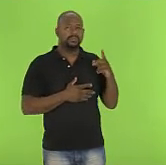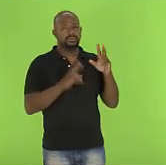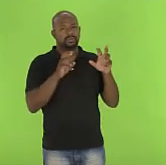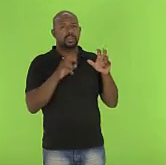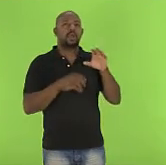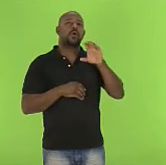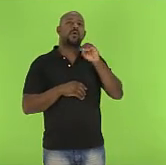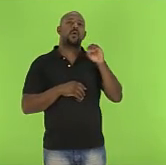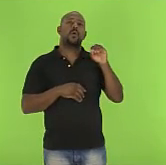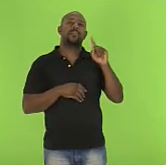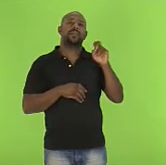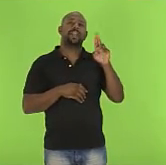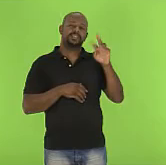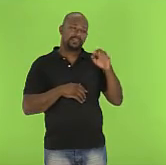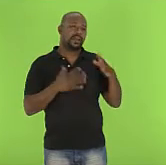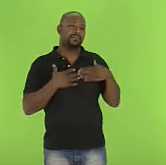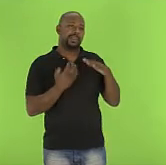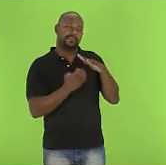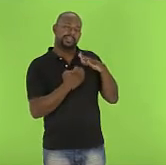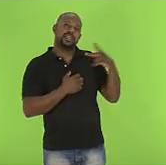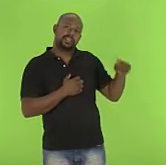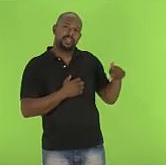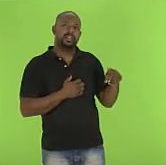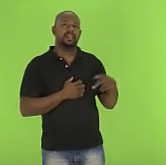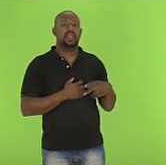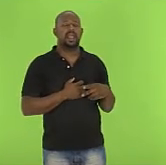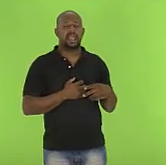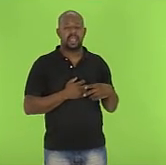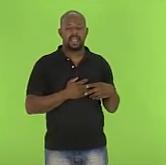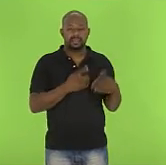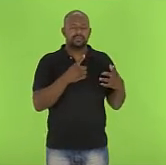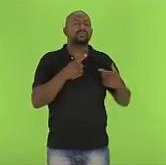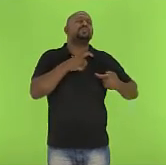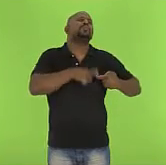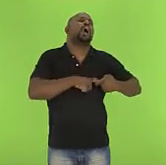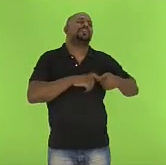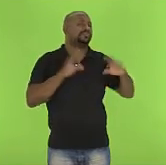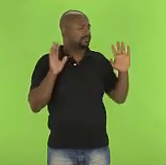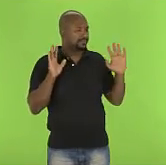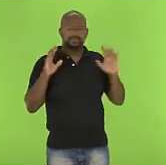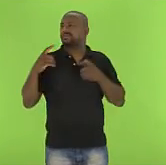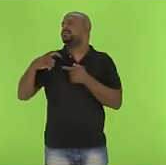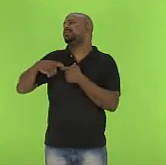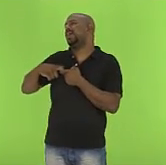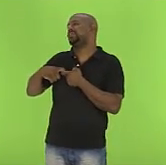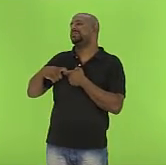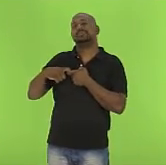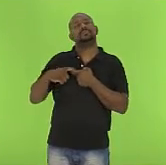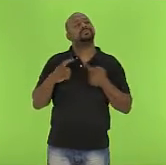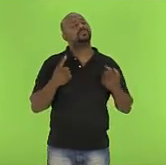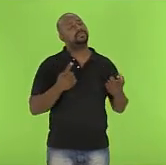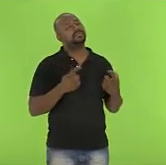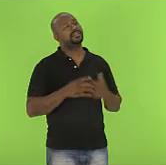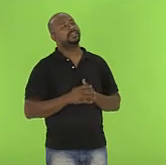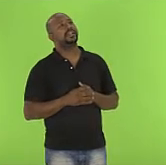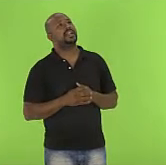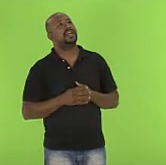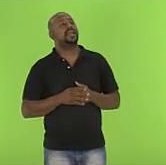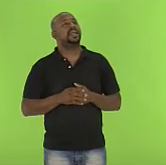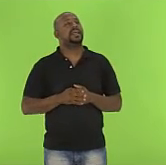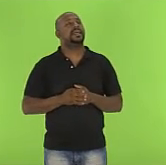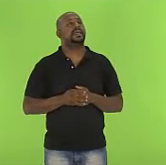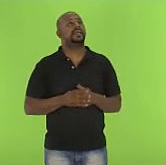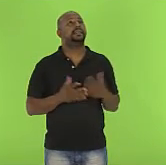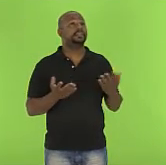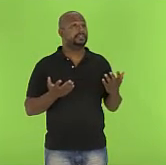uma cooperativa, né? A minha empresa é a dele, é Booker e Mendes, né? Sócios, é isso. E aí o